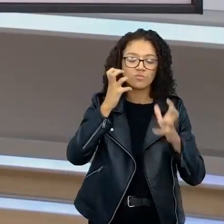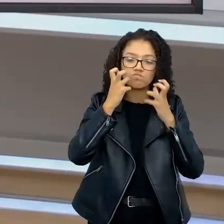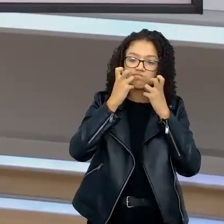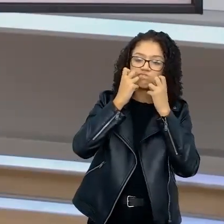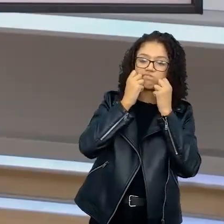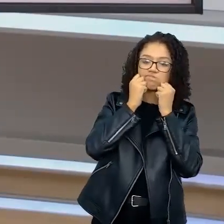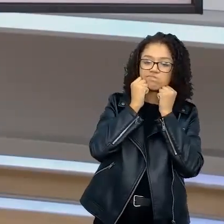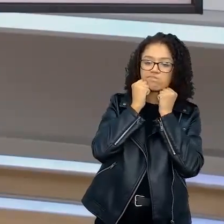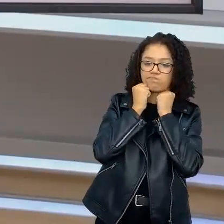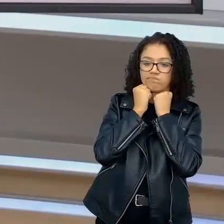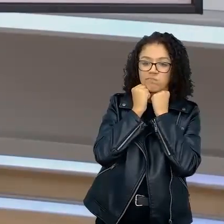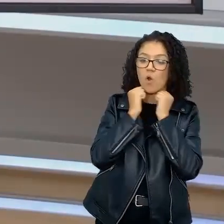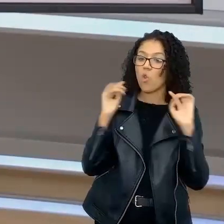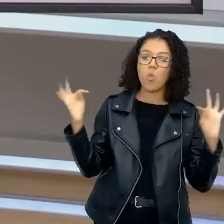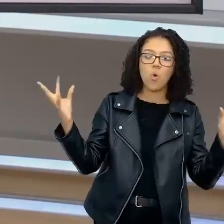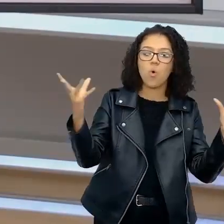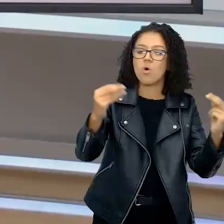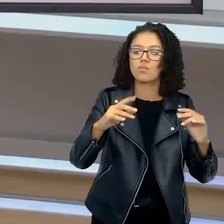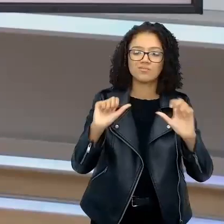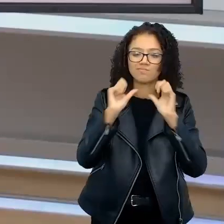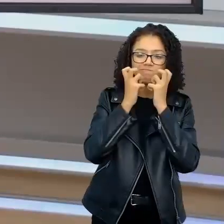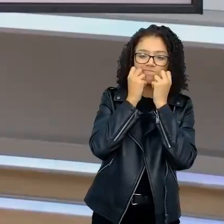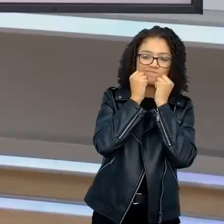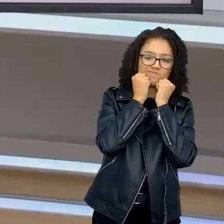né, interromper esse ciclo de violência.